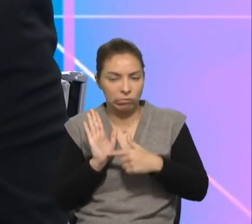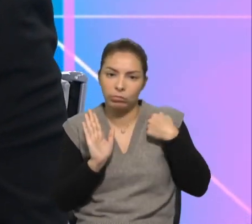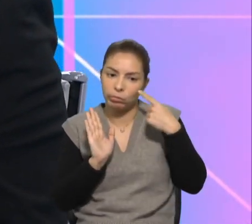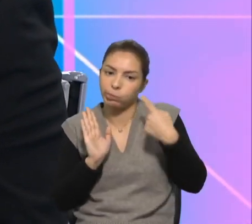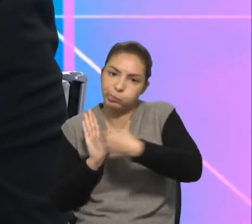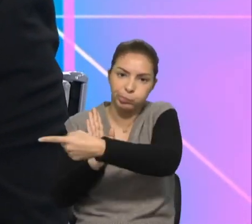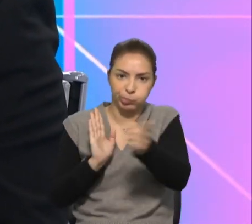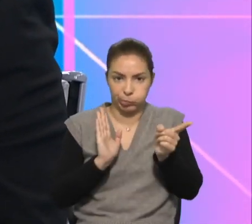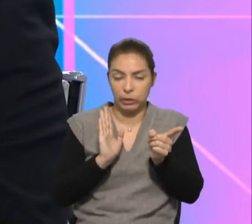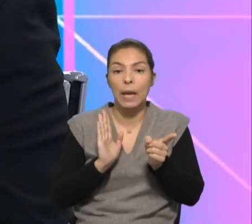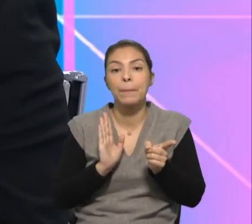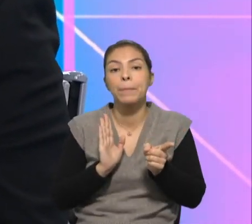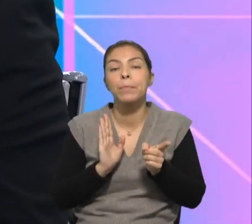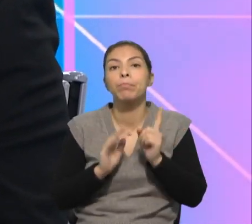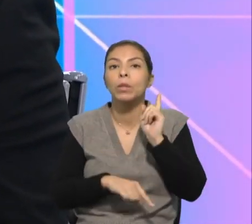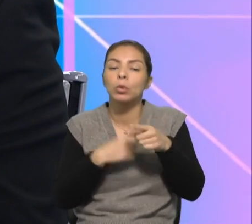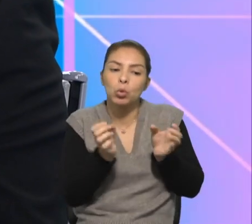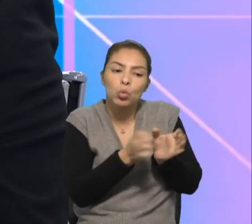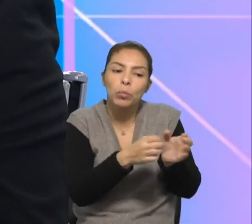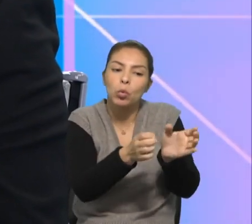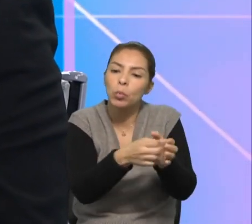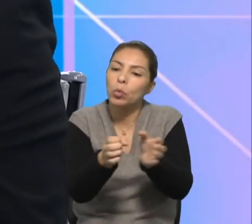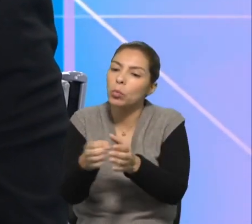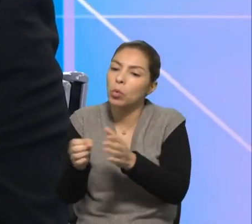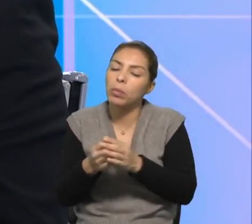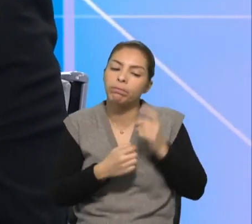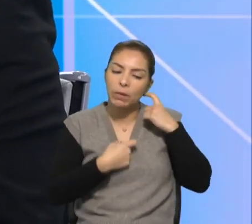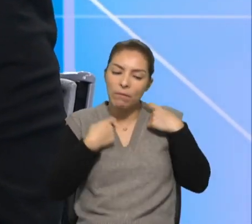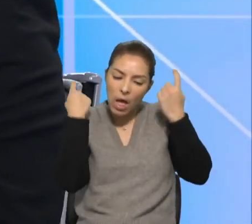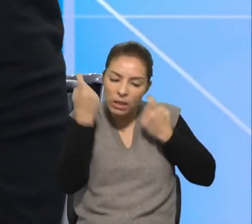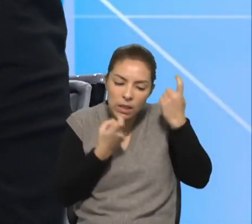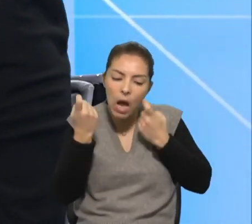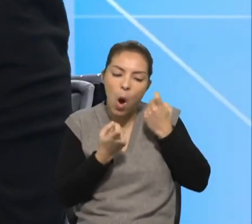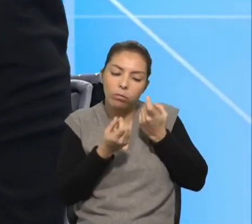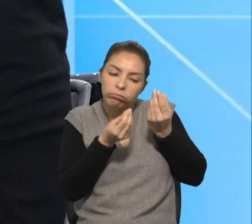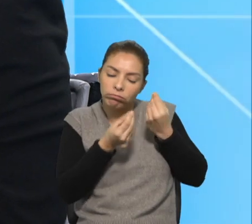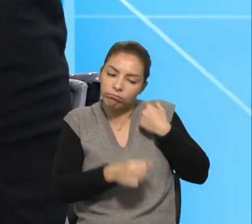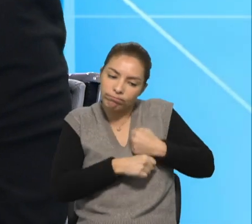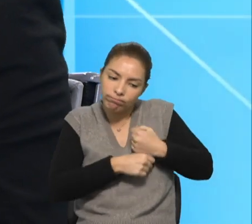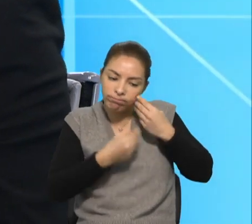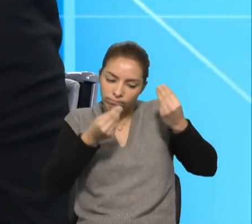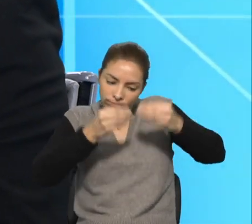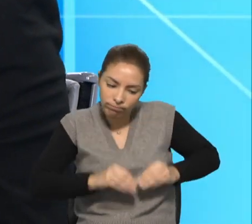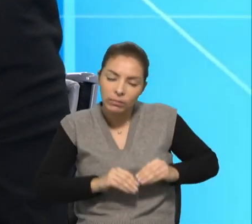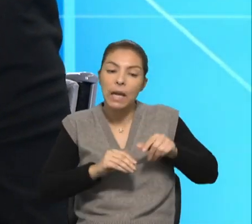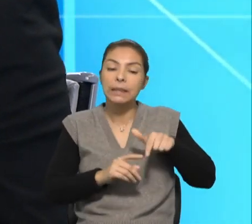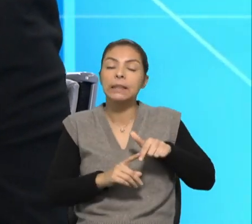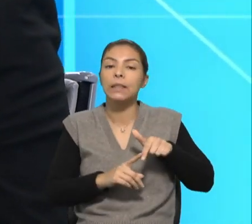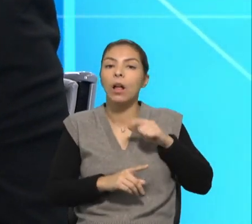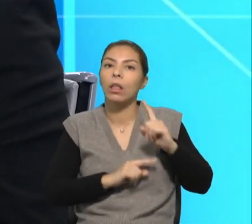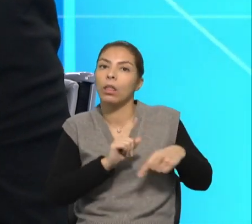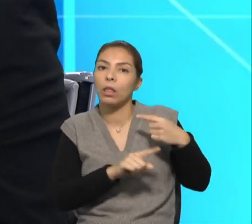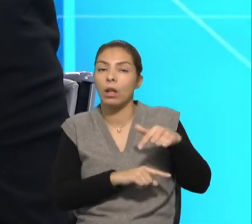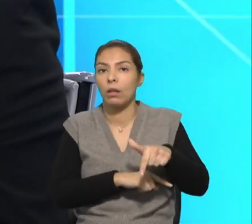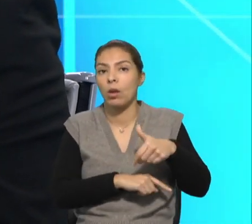será trabalhado em grupos de reflexão e em particular também num momento do dia, um